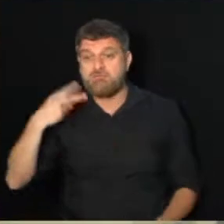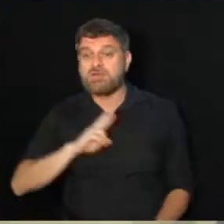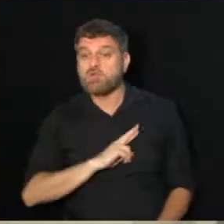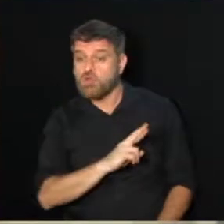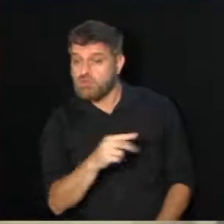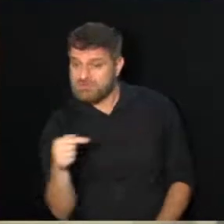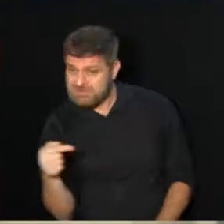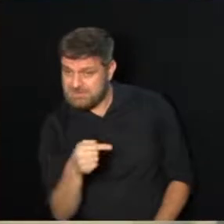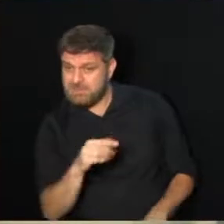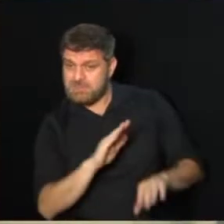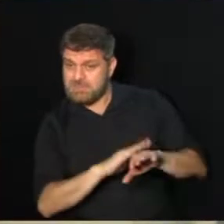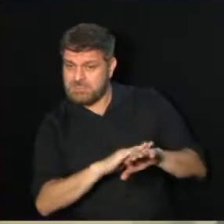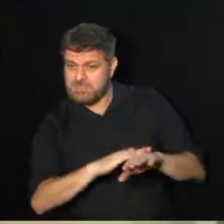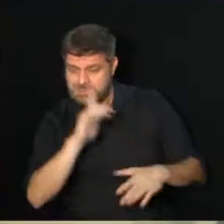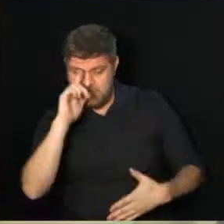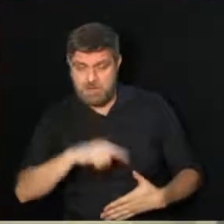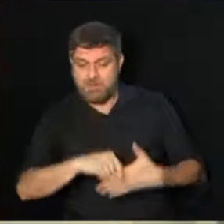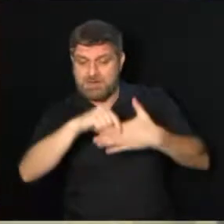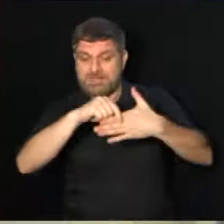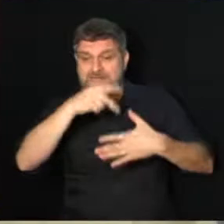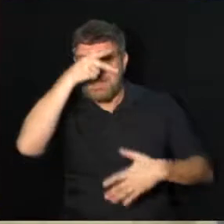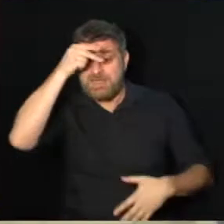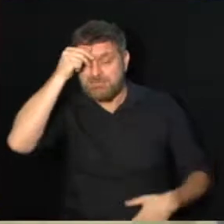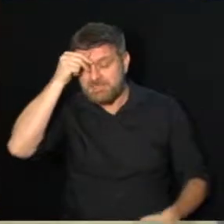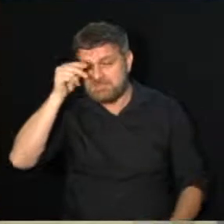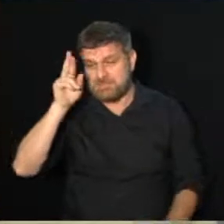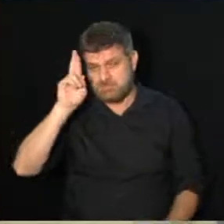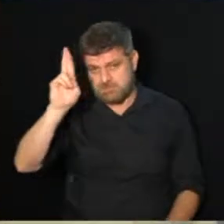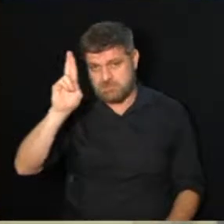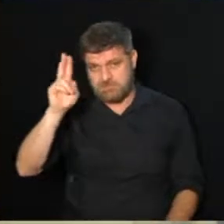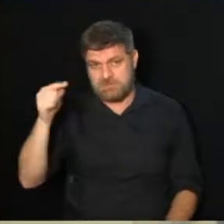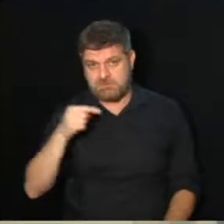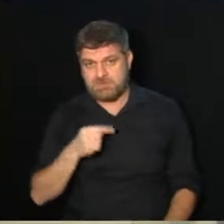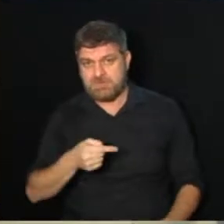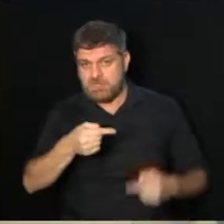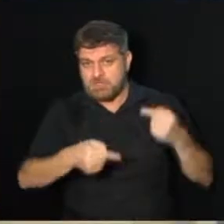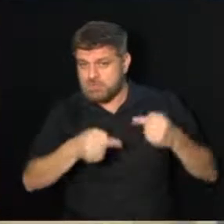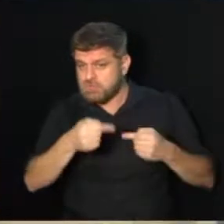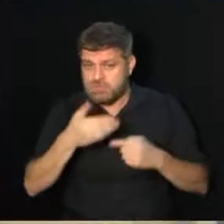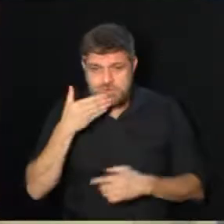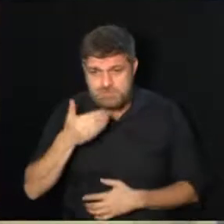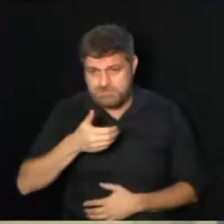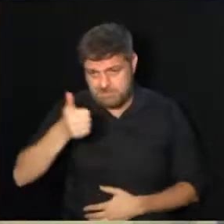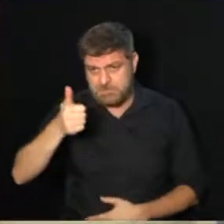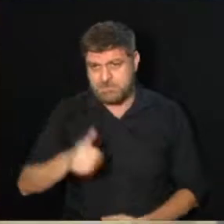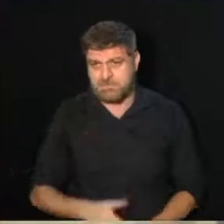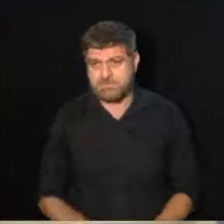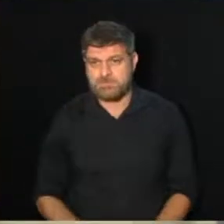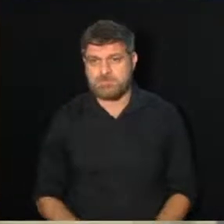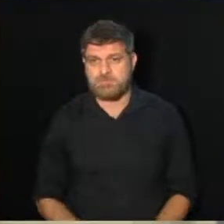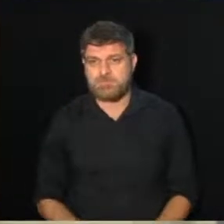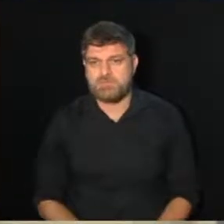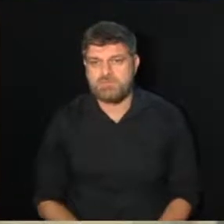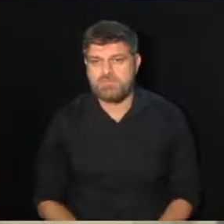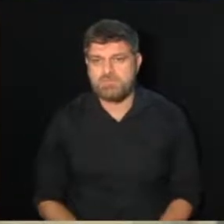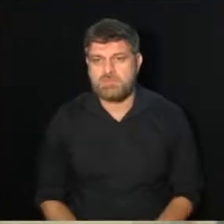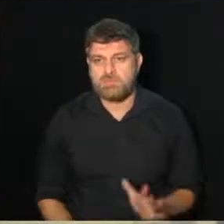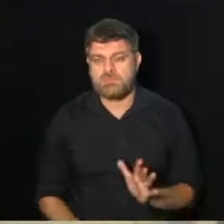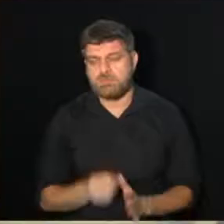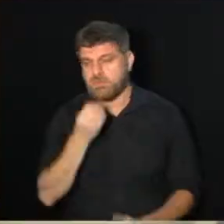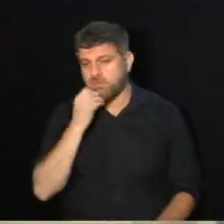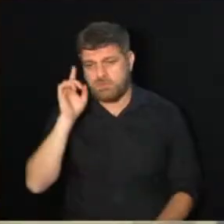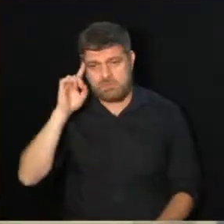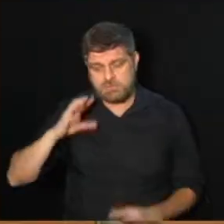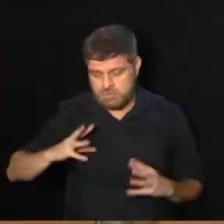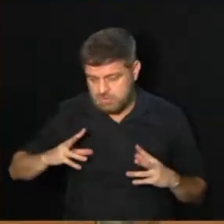Rossini. Ele é o líder de governo, isso pode ser melhor discutido de maneira séria. Pois não? Bom, em primeiro lugar, bom dia a todos